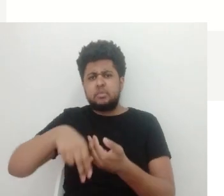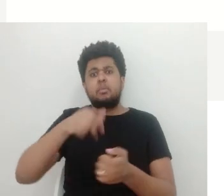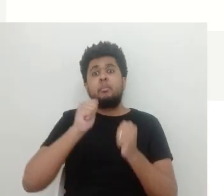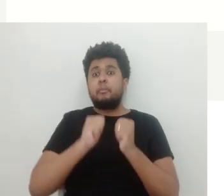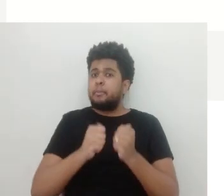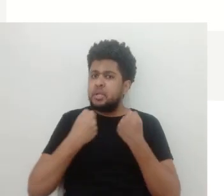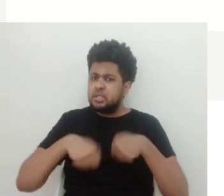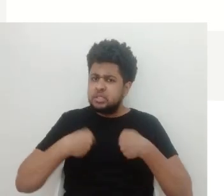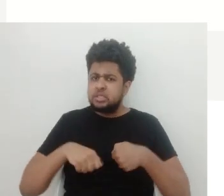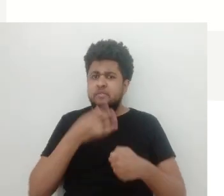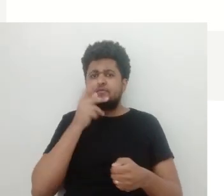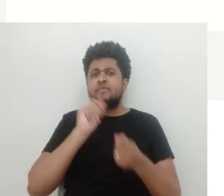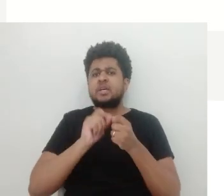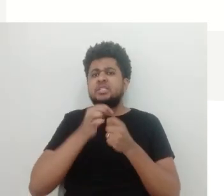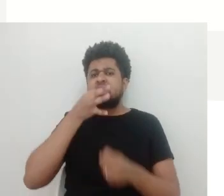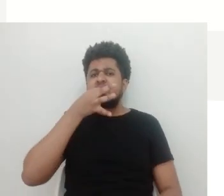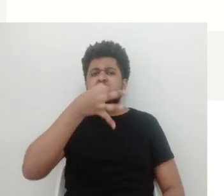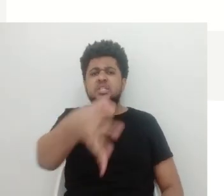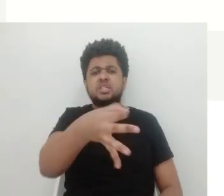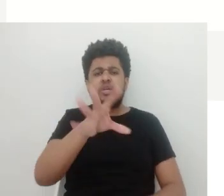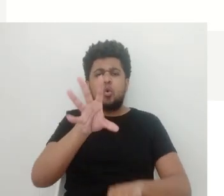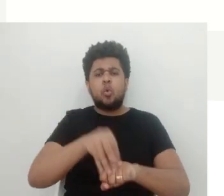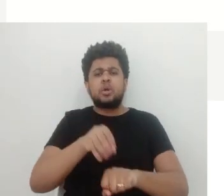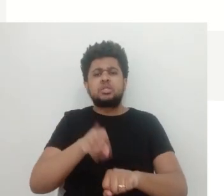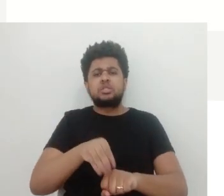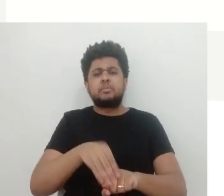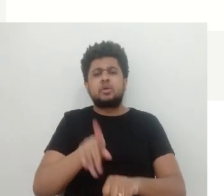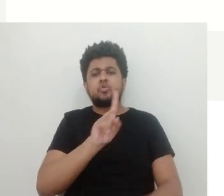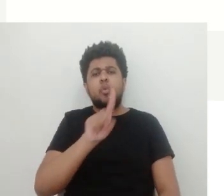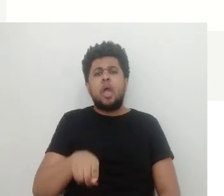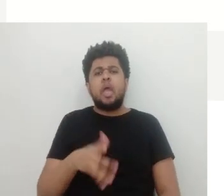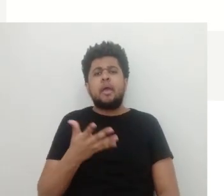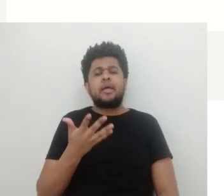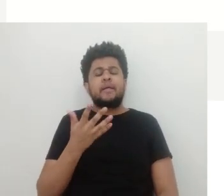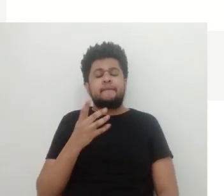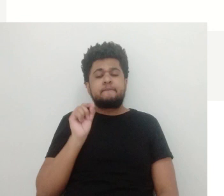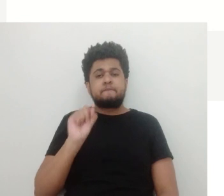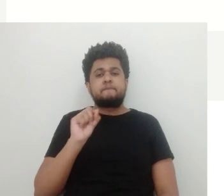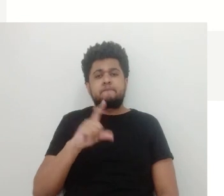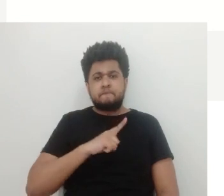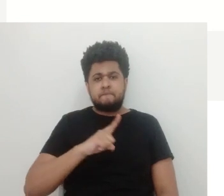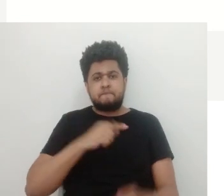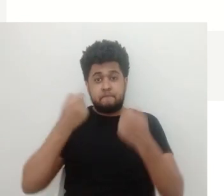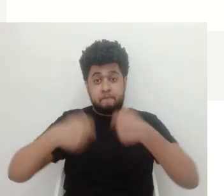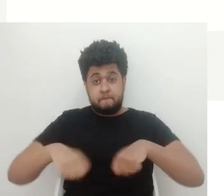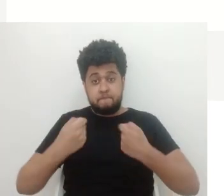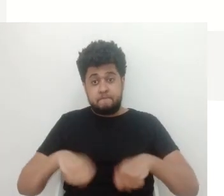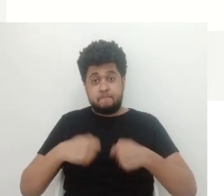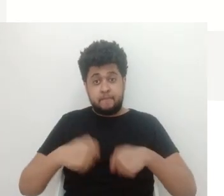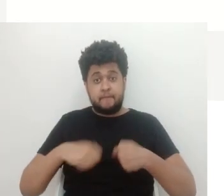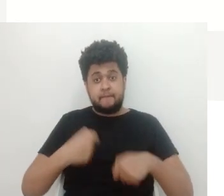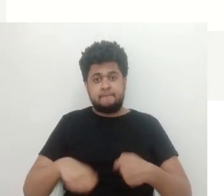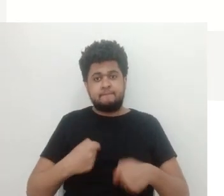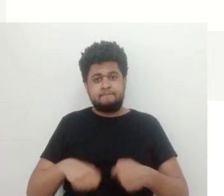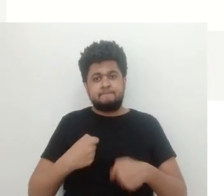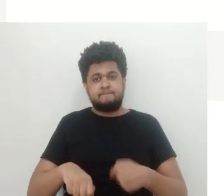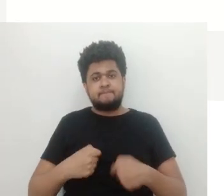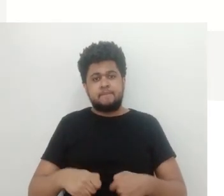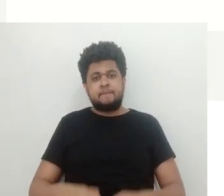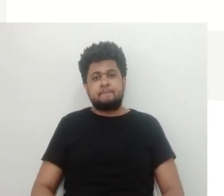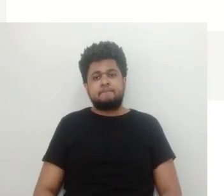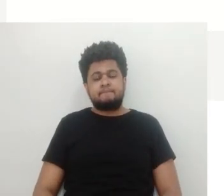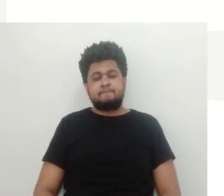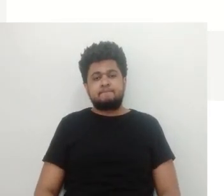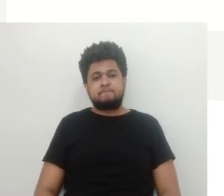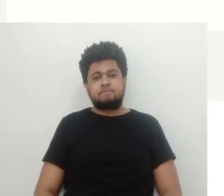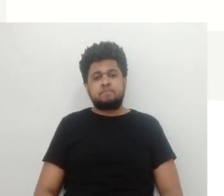estudar para transformar. Eu não sou tão ingênuo que ao ponto de imaginar que, de fato, aquilo que a gente faz transforme a sociedade, o mundo, mas que a gente